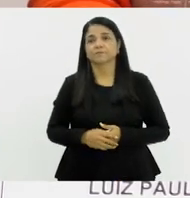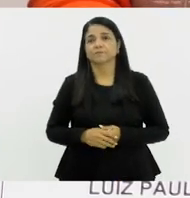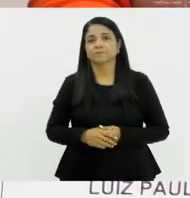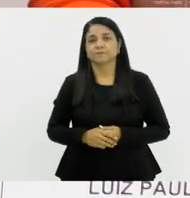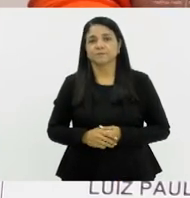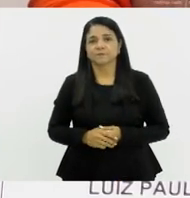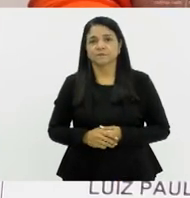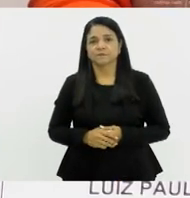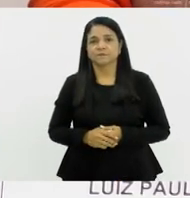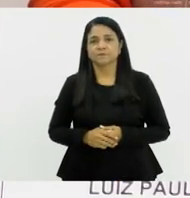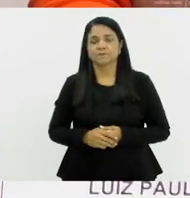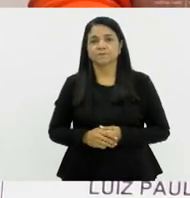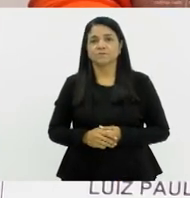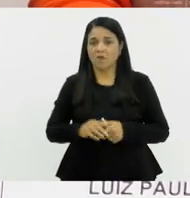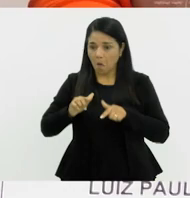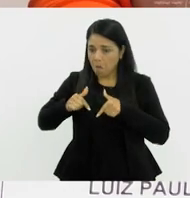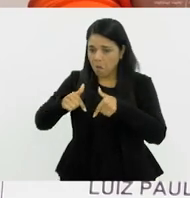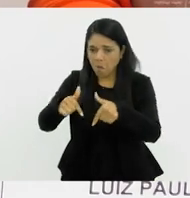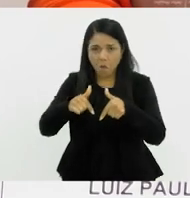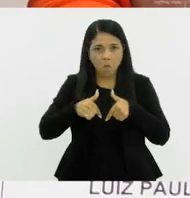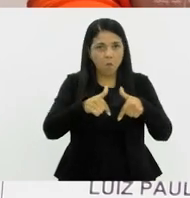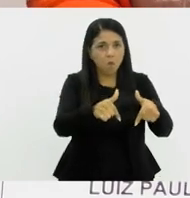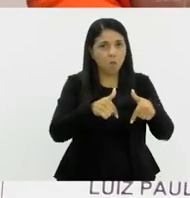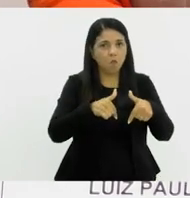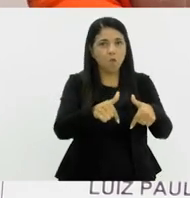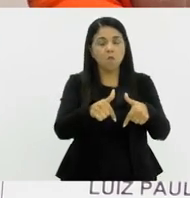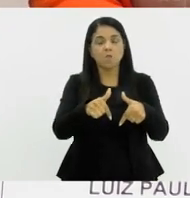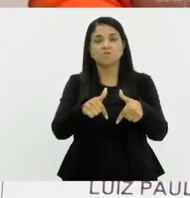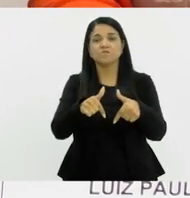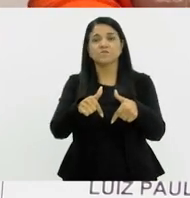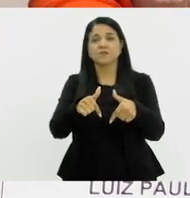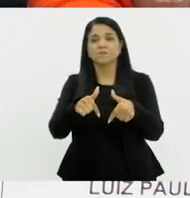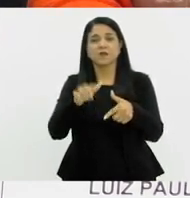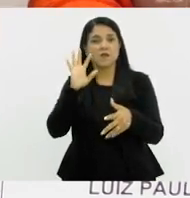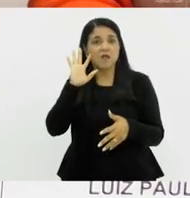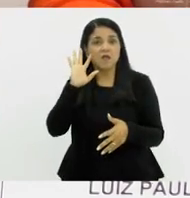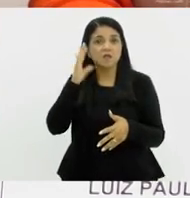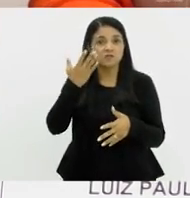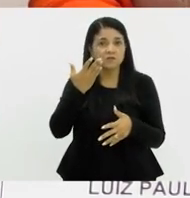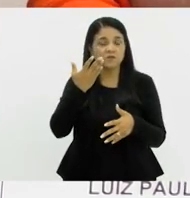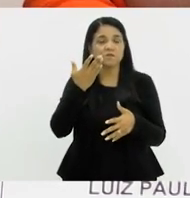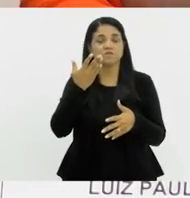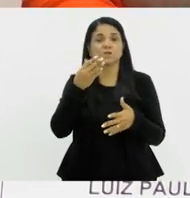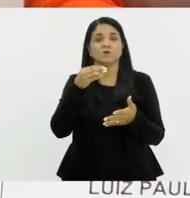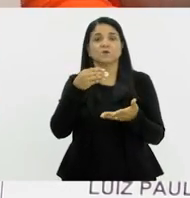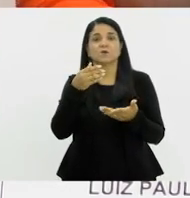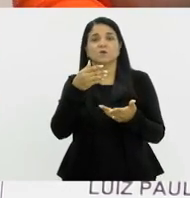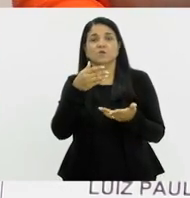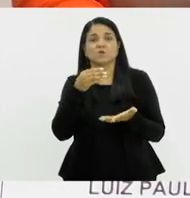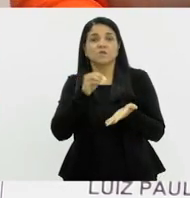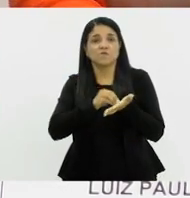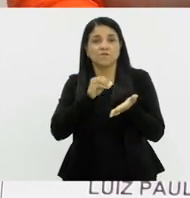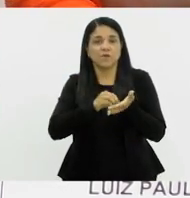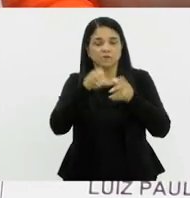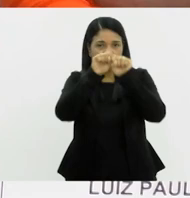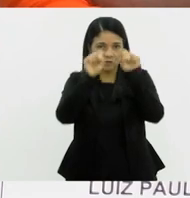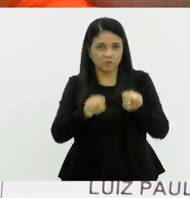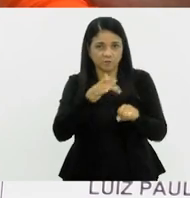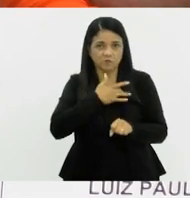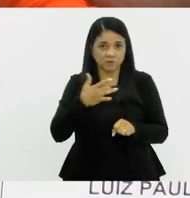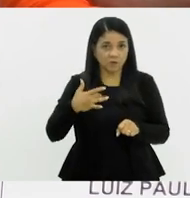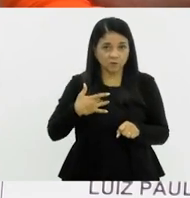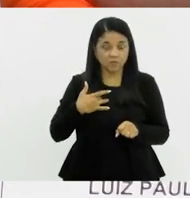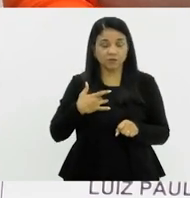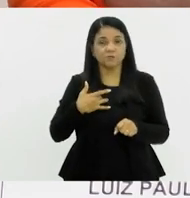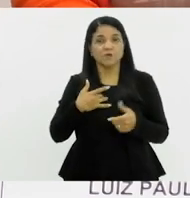ela vem atuando para sanar uma ausência no Sistema Único de Saúde, né, que não abarcou a população